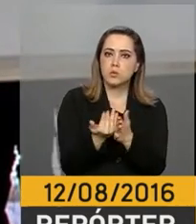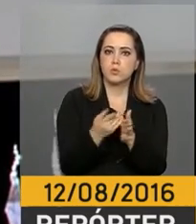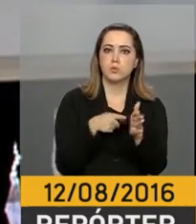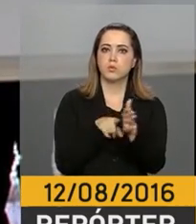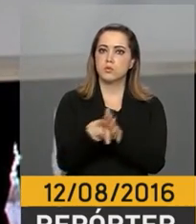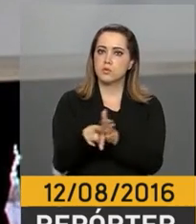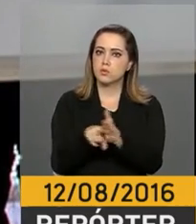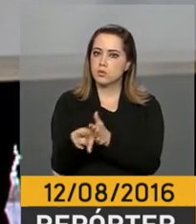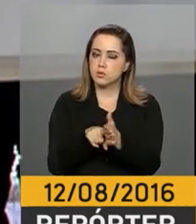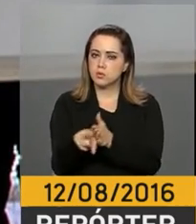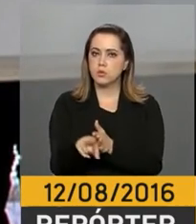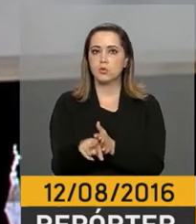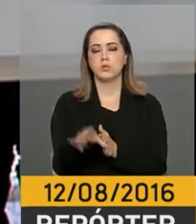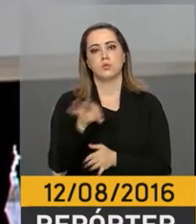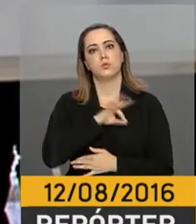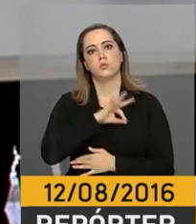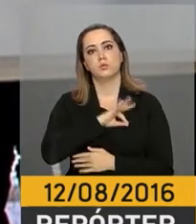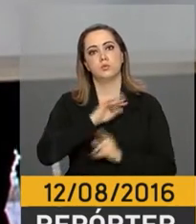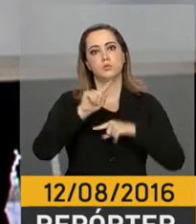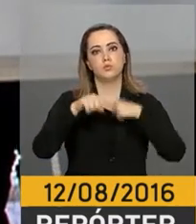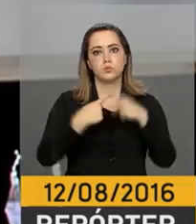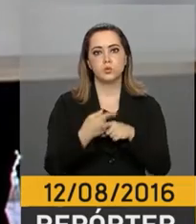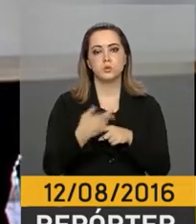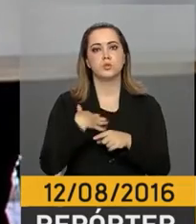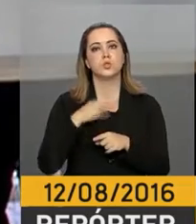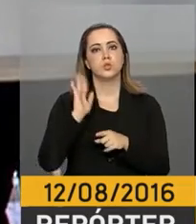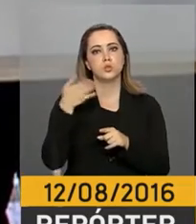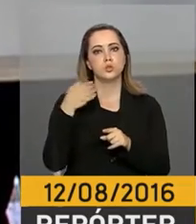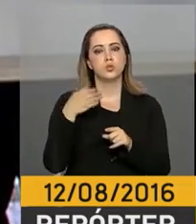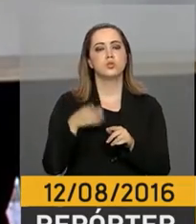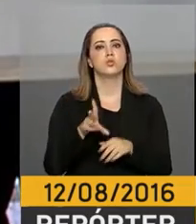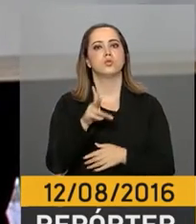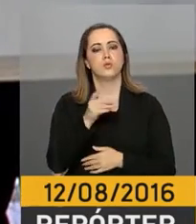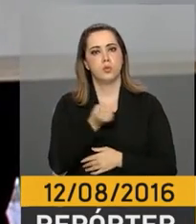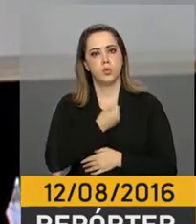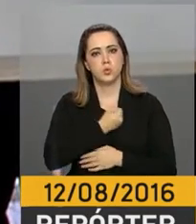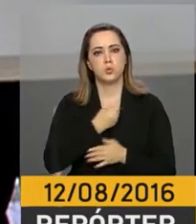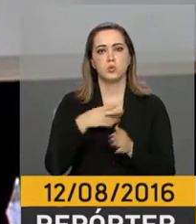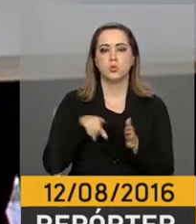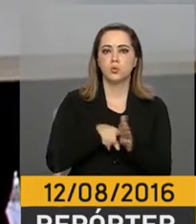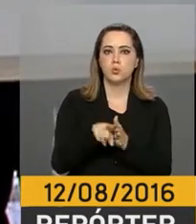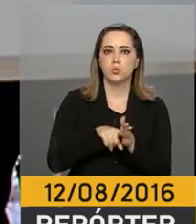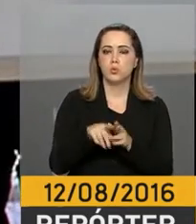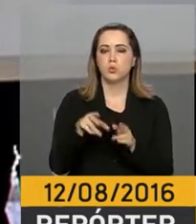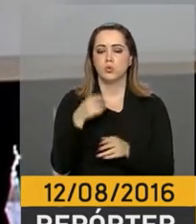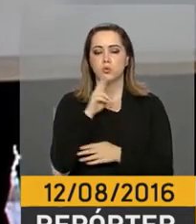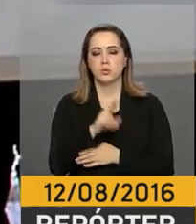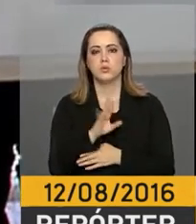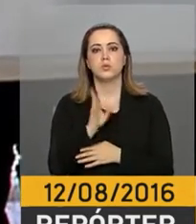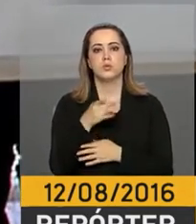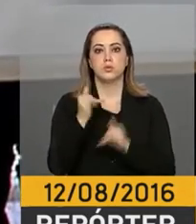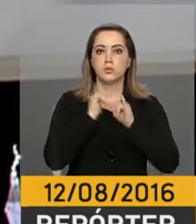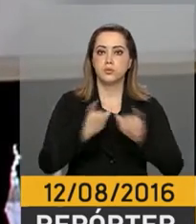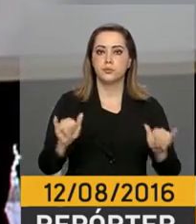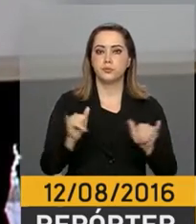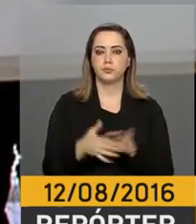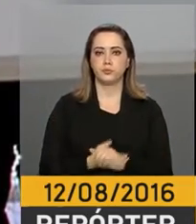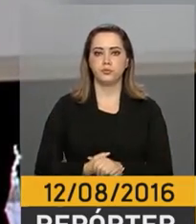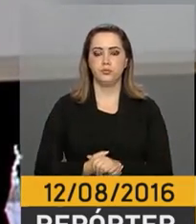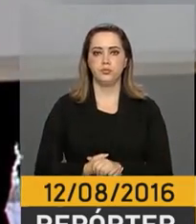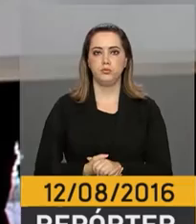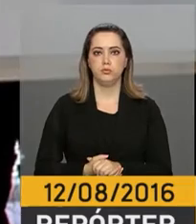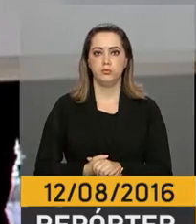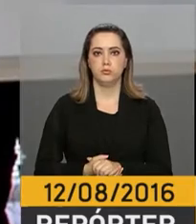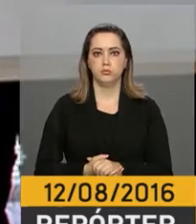as investigações. Quando nós tivermos os dados, eles serão publicados. General, por gentileza. General. Agora, quais são as mudanças e ajustes que vão ser feitos? Não